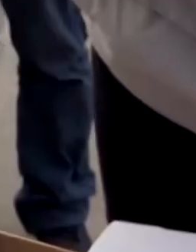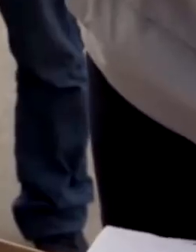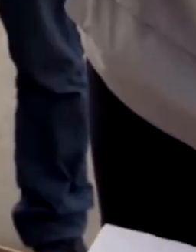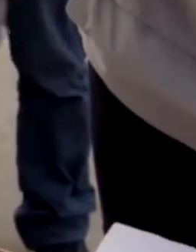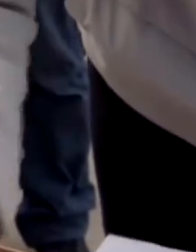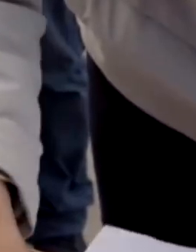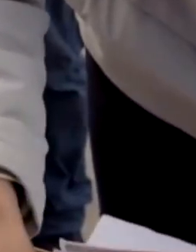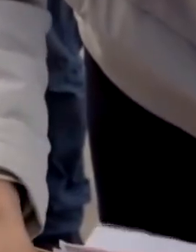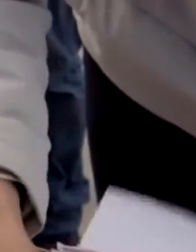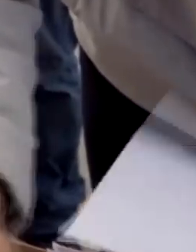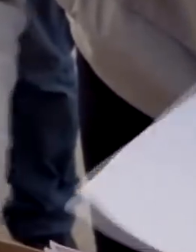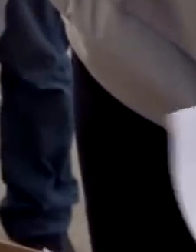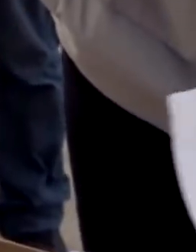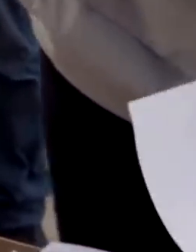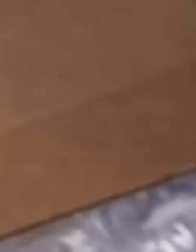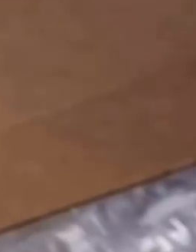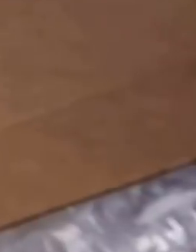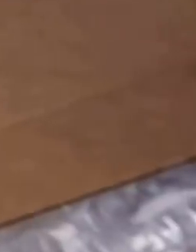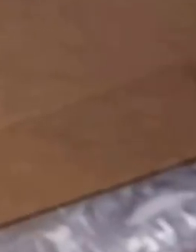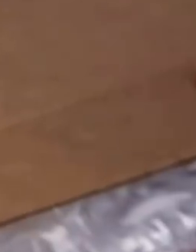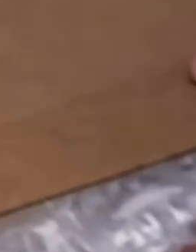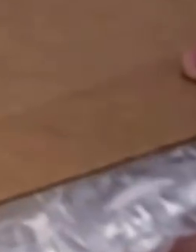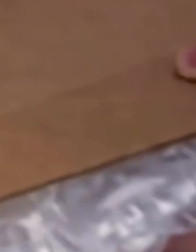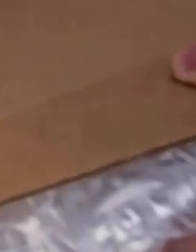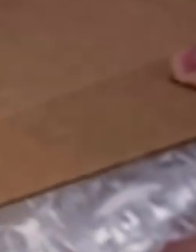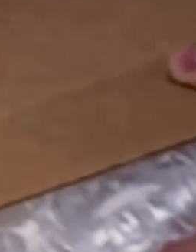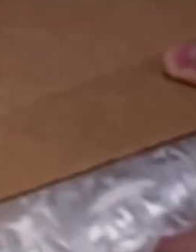Coelho